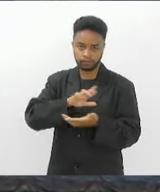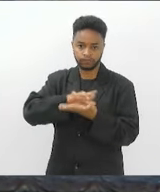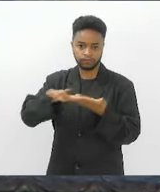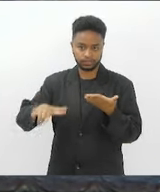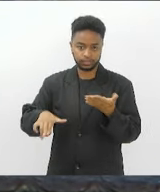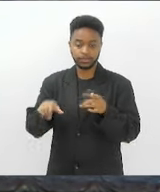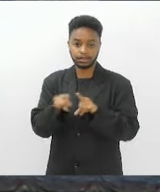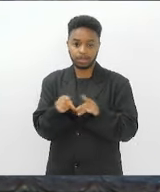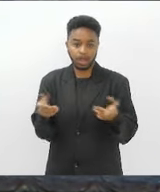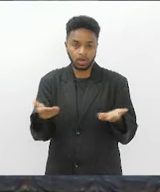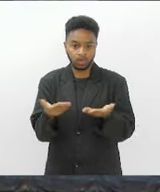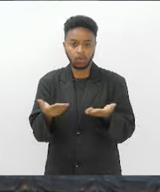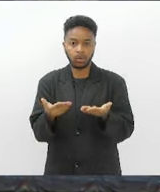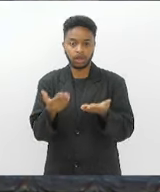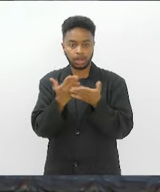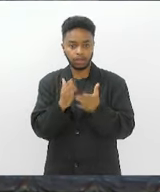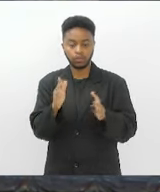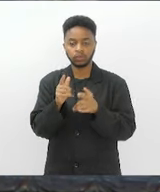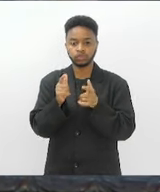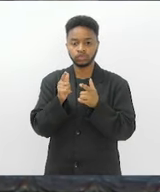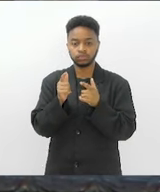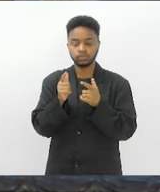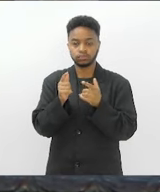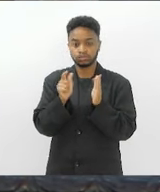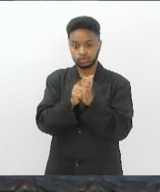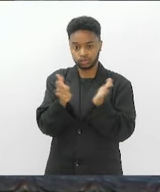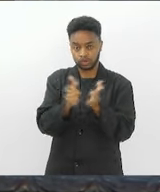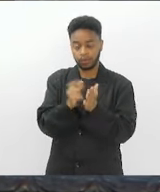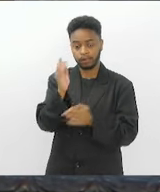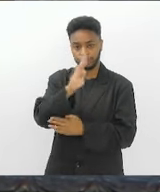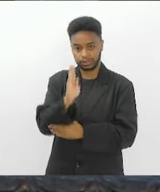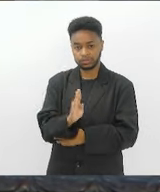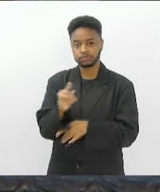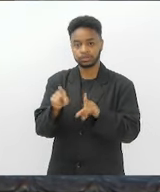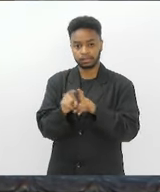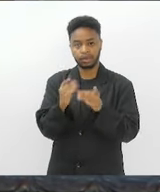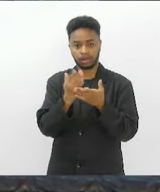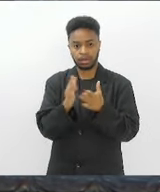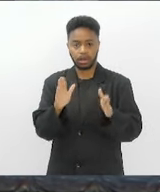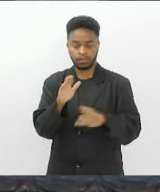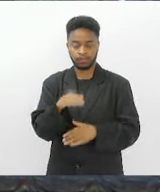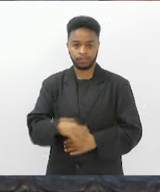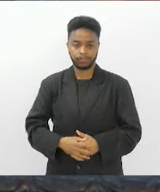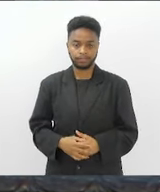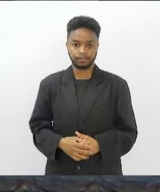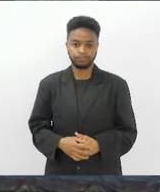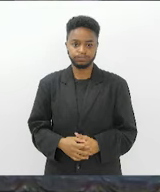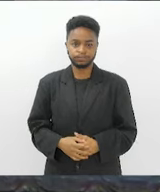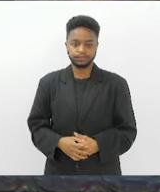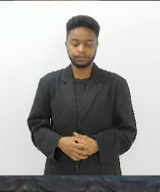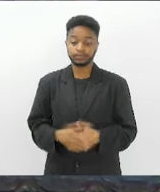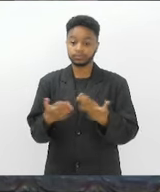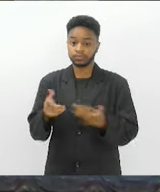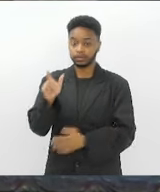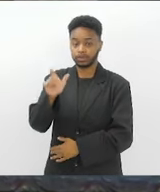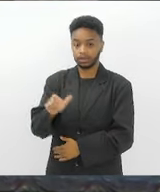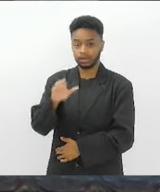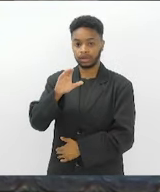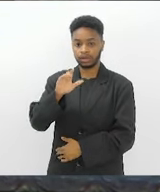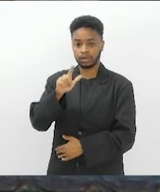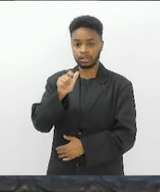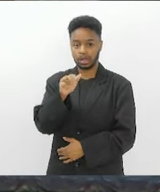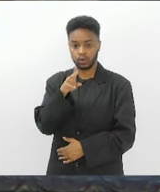nós perdemos o Jornal Brasil, que também era um jornal muito tradicional da cidade. E o Cláudio Magnavita teve